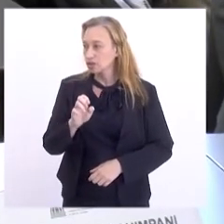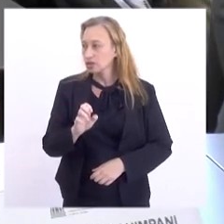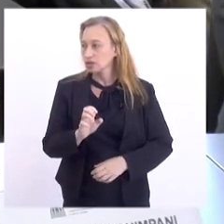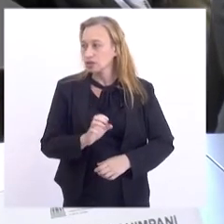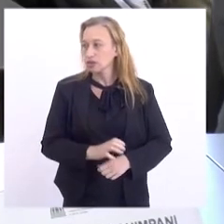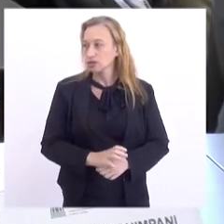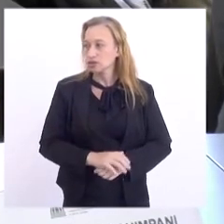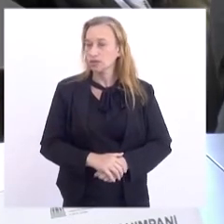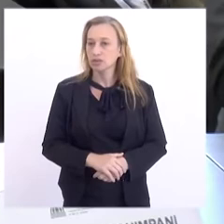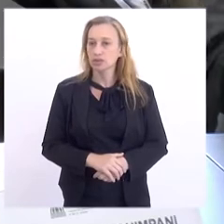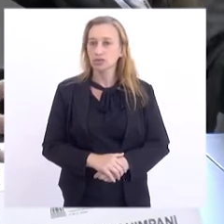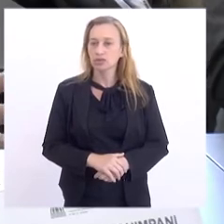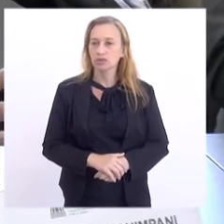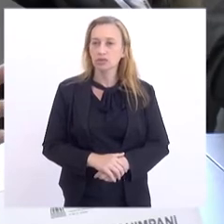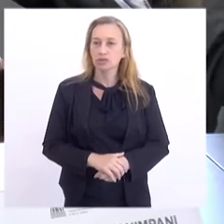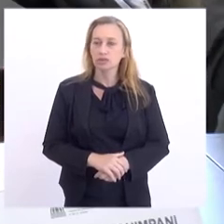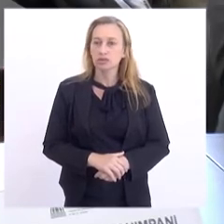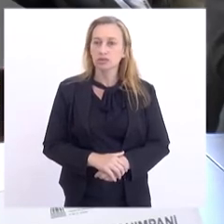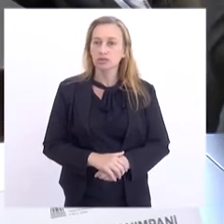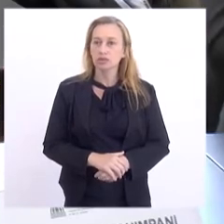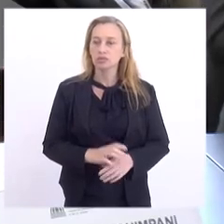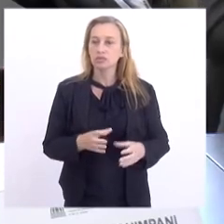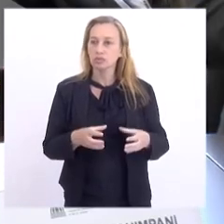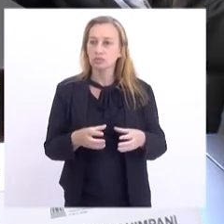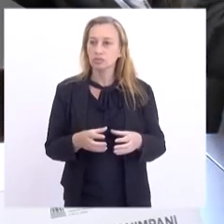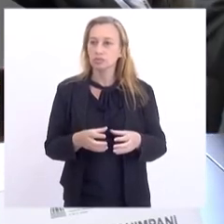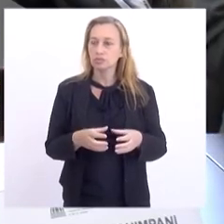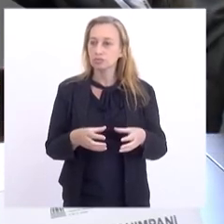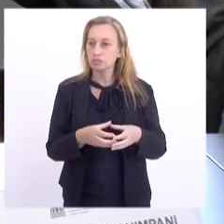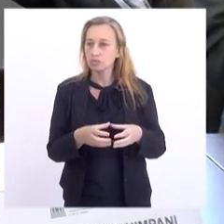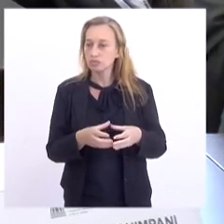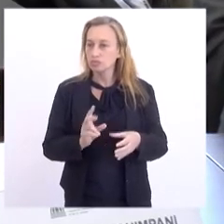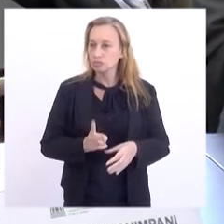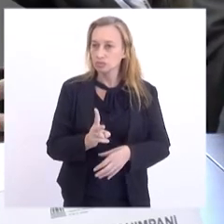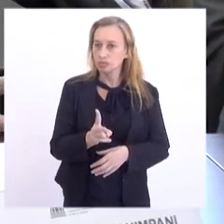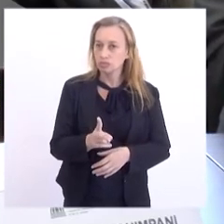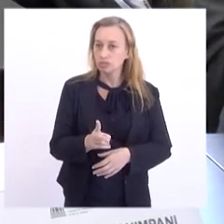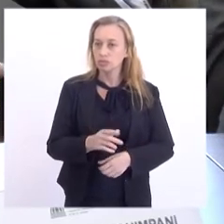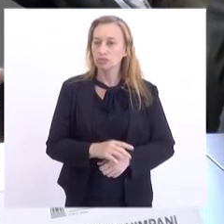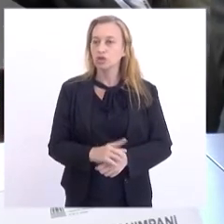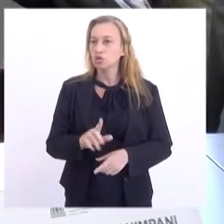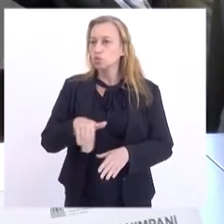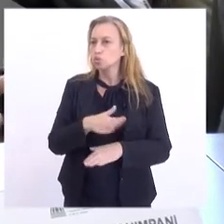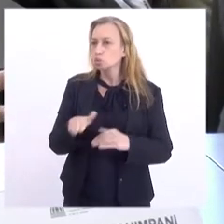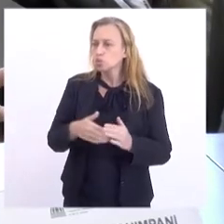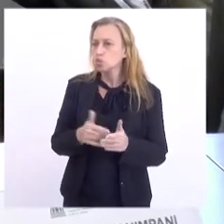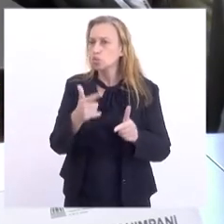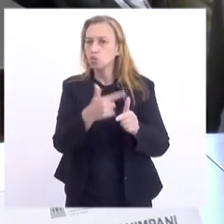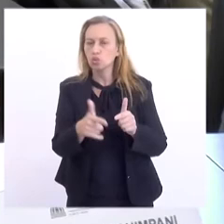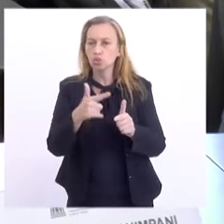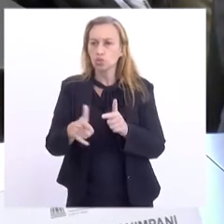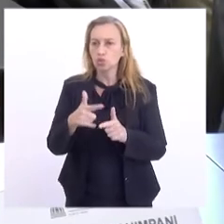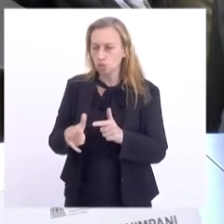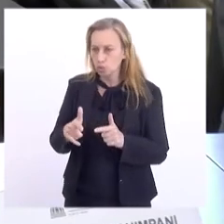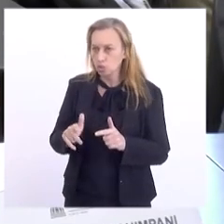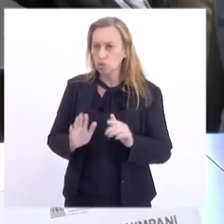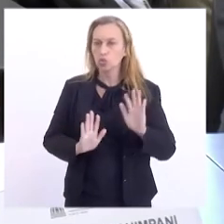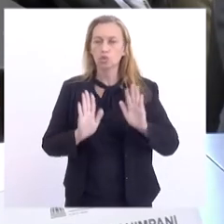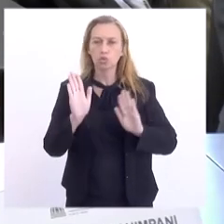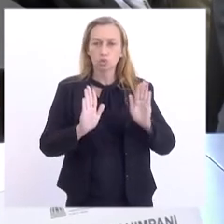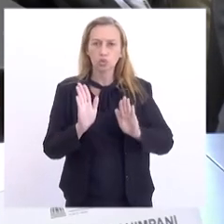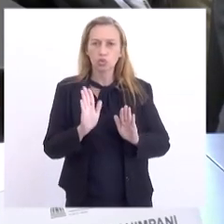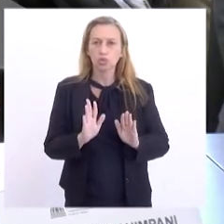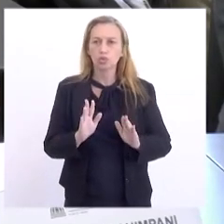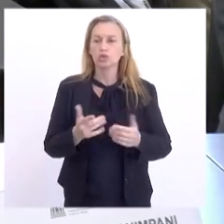Estado do Rio de Janeiro é exatamente implementa constantemente todos os problemas todas as vicissitudes que o seu